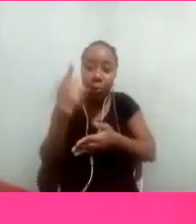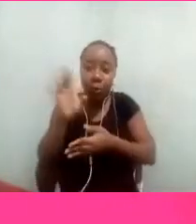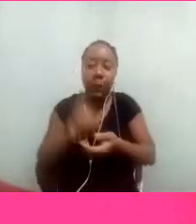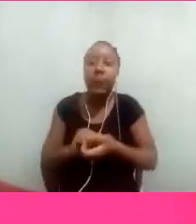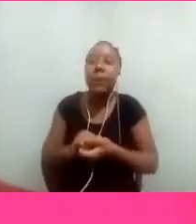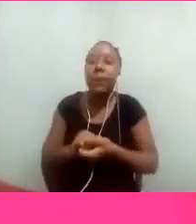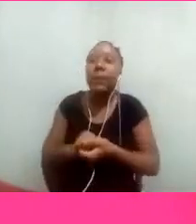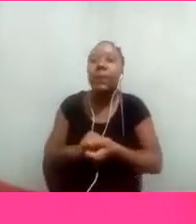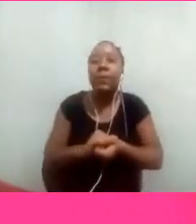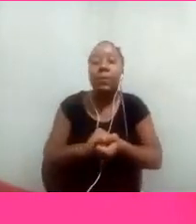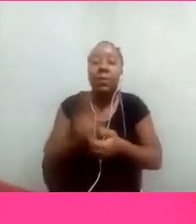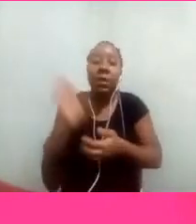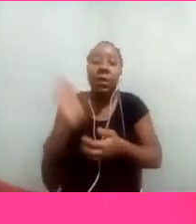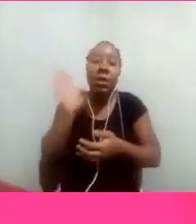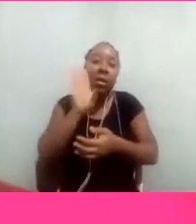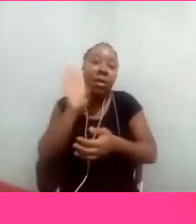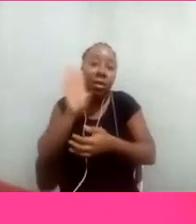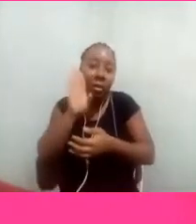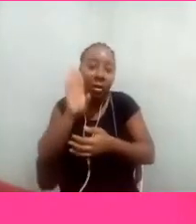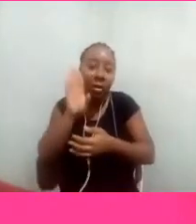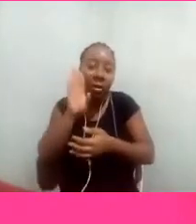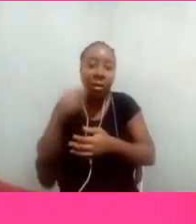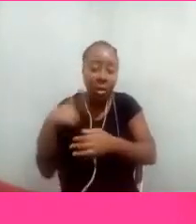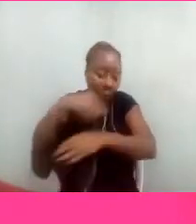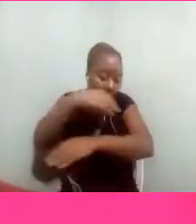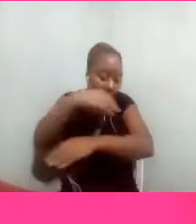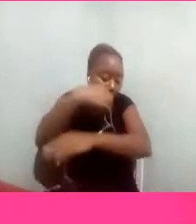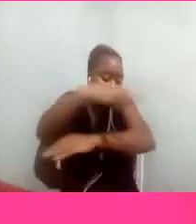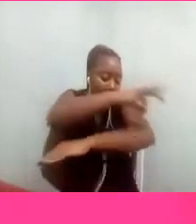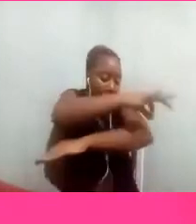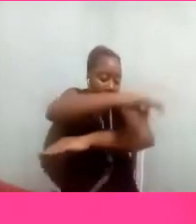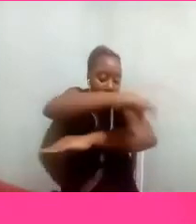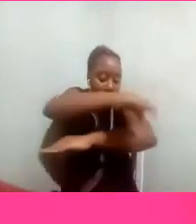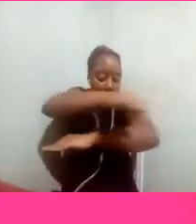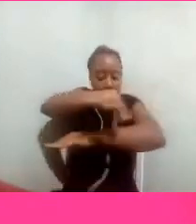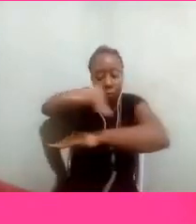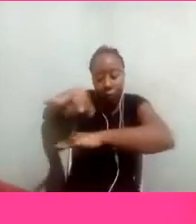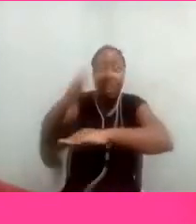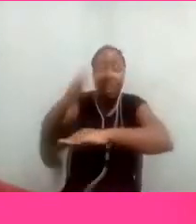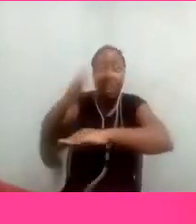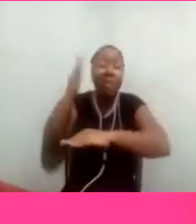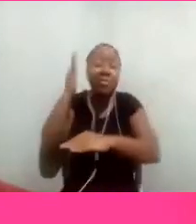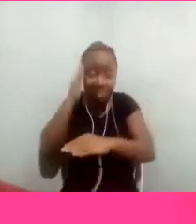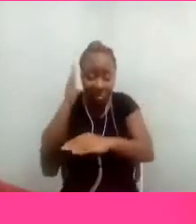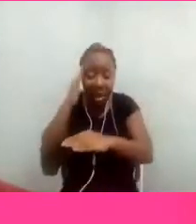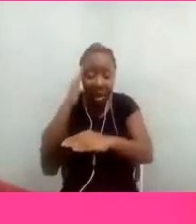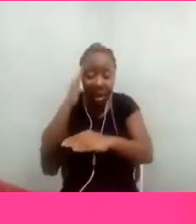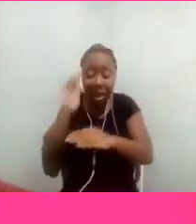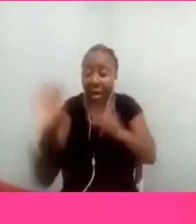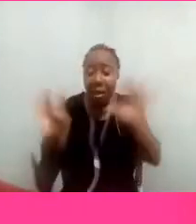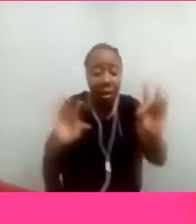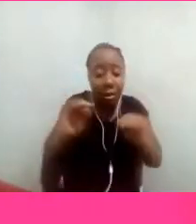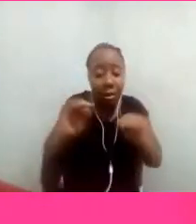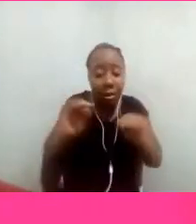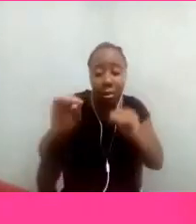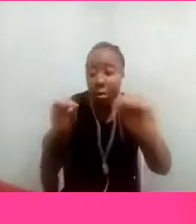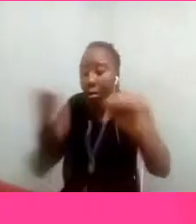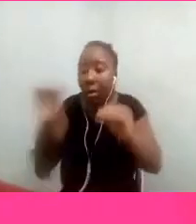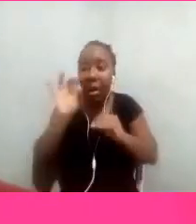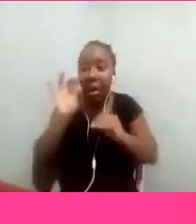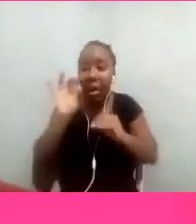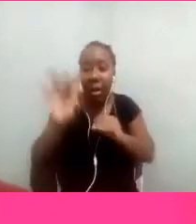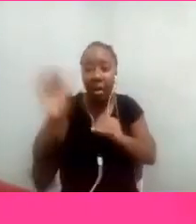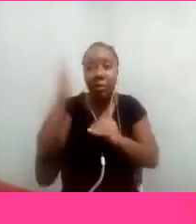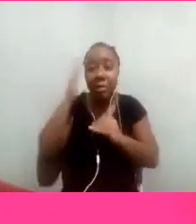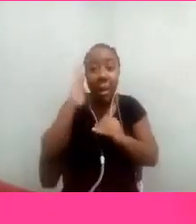O legal é que, como eu modelei o objeto, então eu já sei exatamente aonde vai cada peça. Mas, no caso, você que